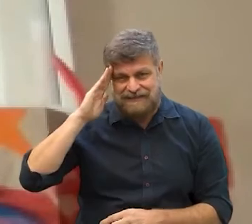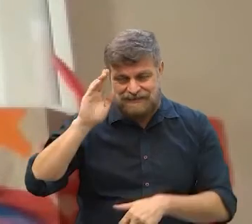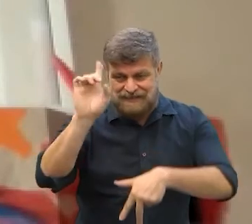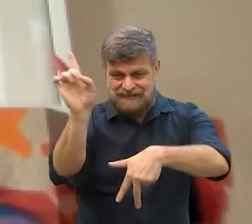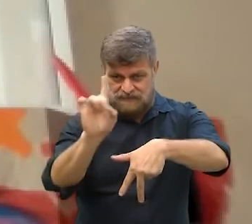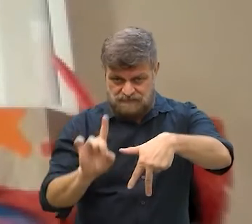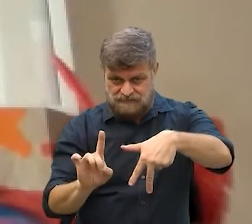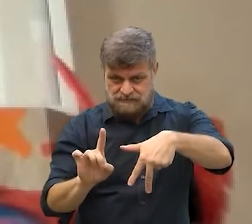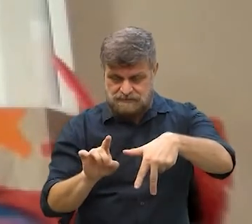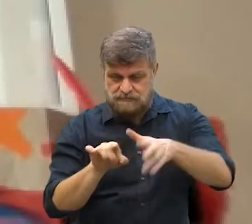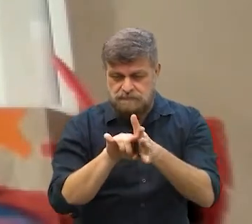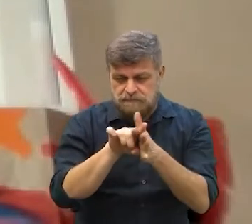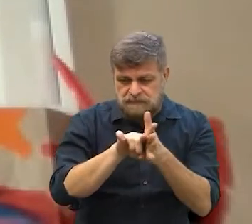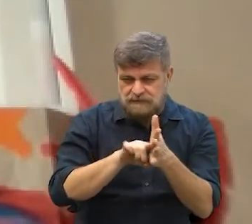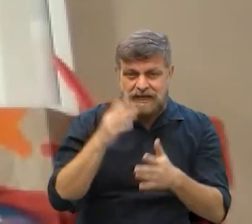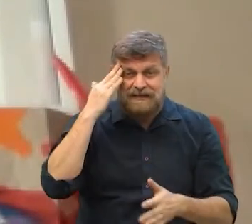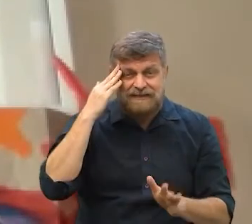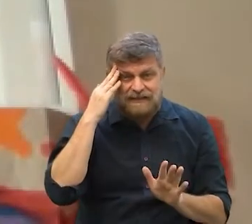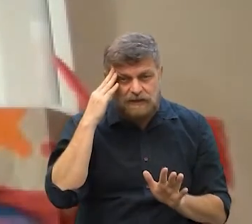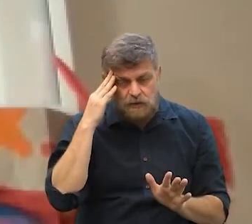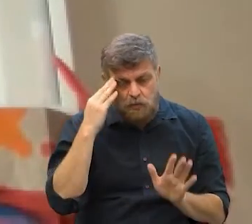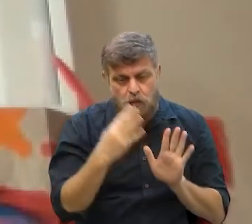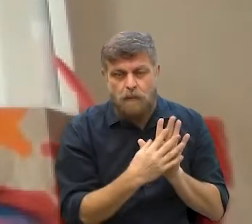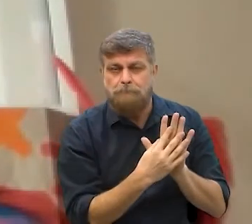para entender a deficiência, um modelo